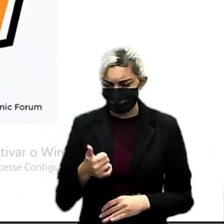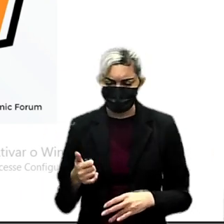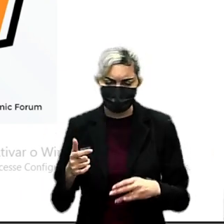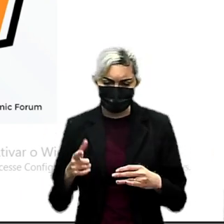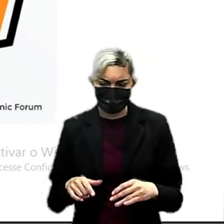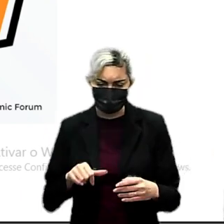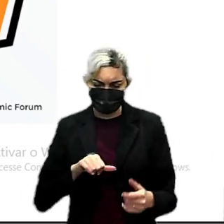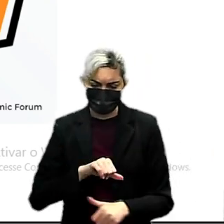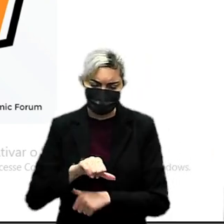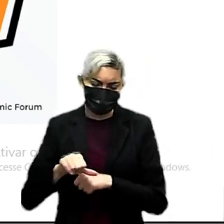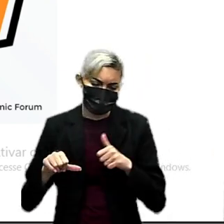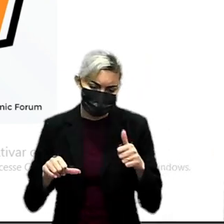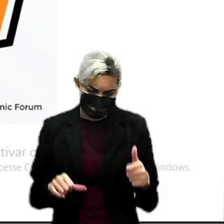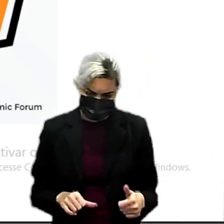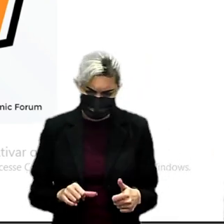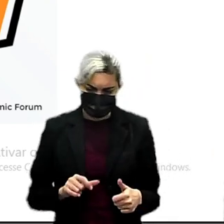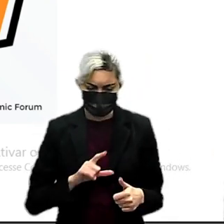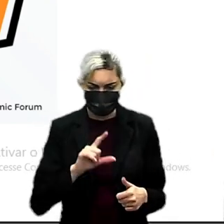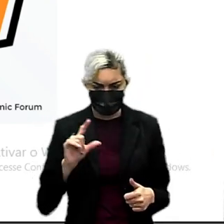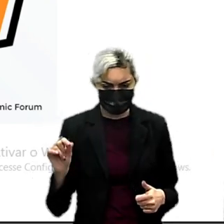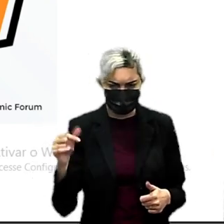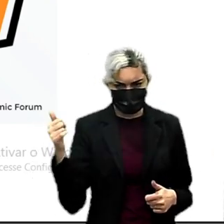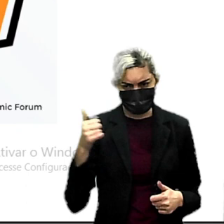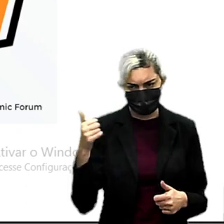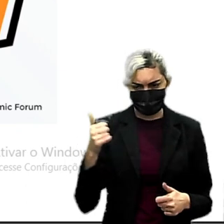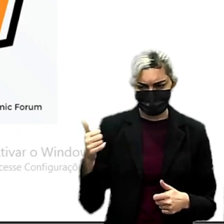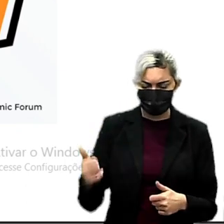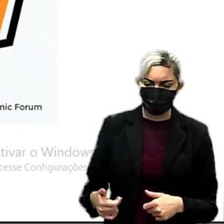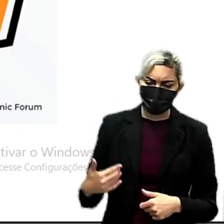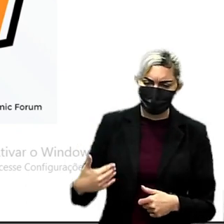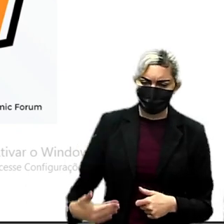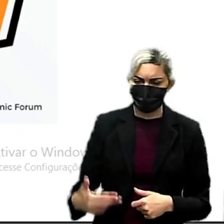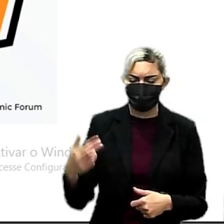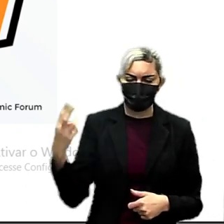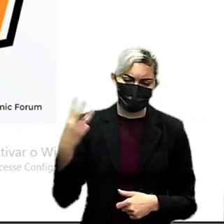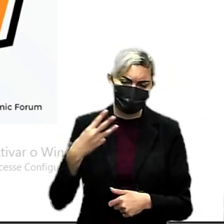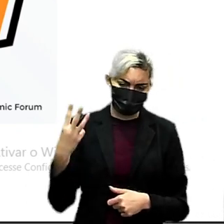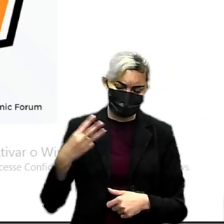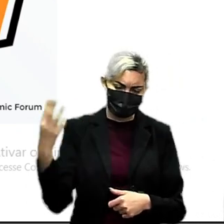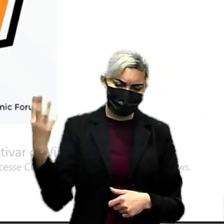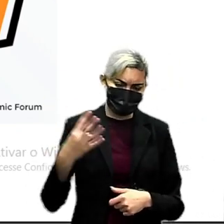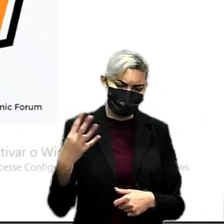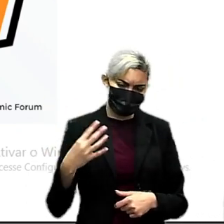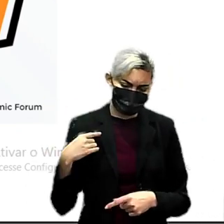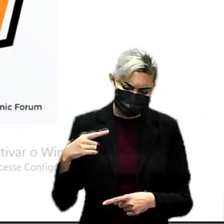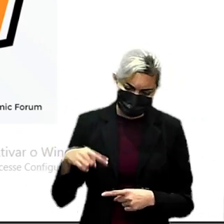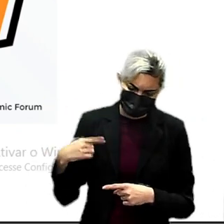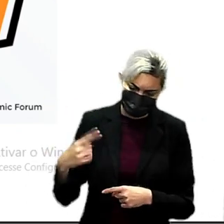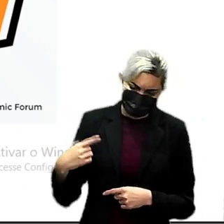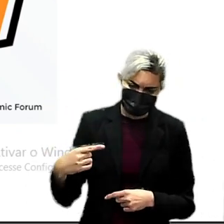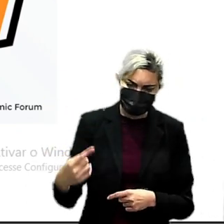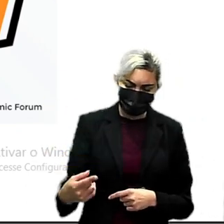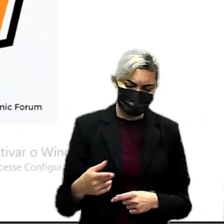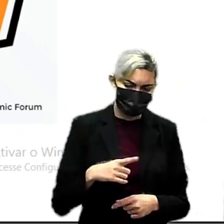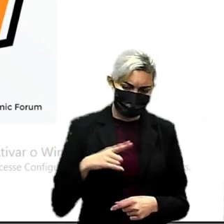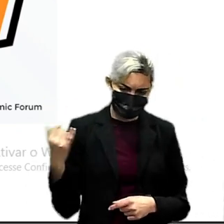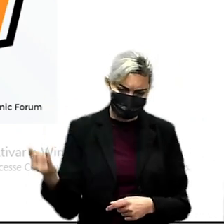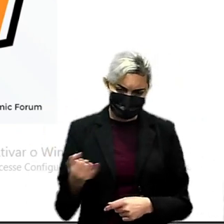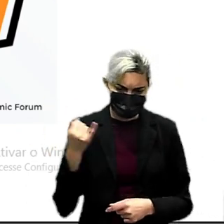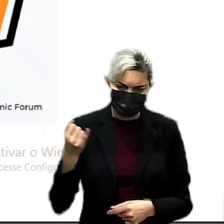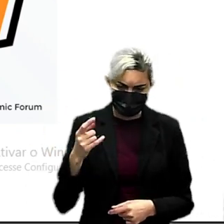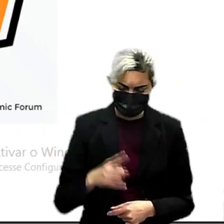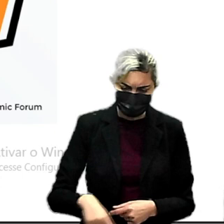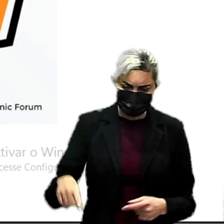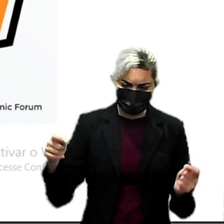e mudaram, tá? Saíram do primeiro e passaram a ser terceiro, quarto e assim sucessivamente. Isso é importante que a